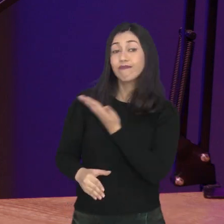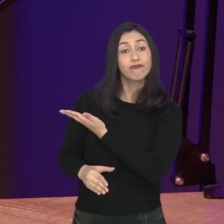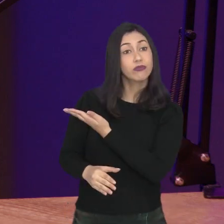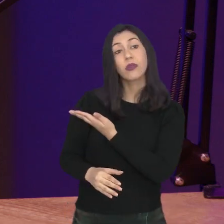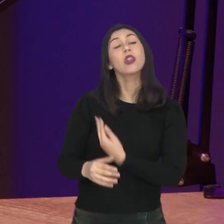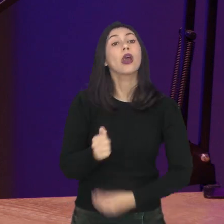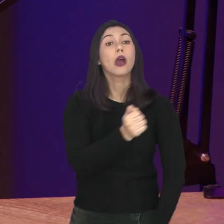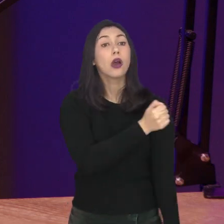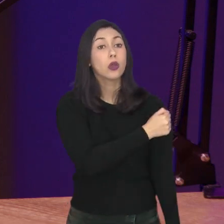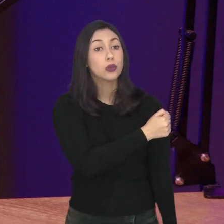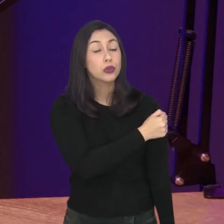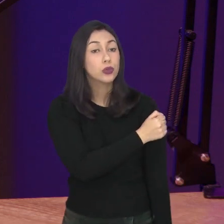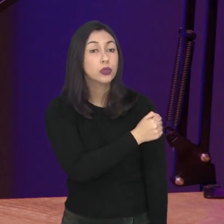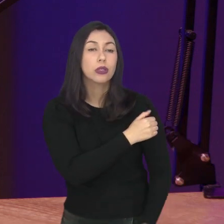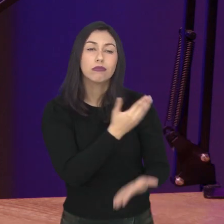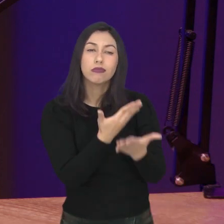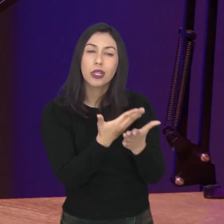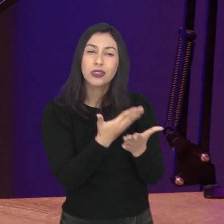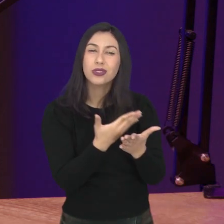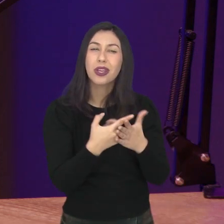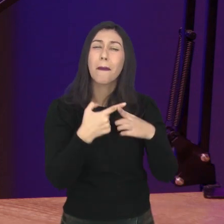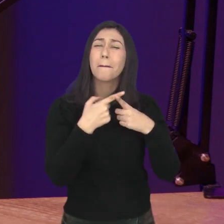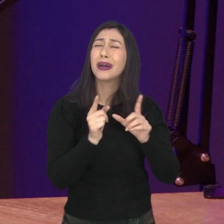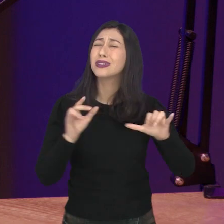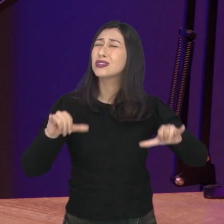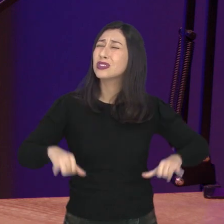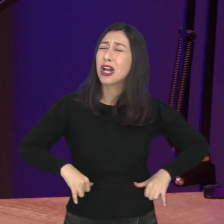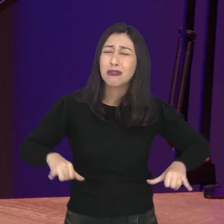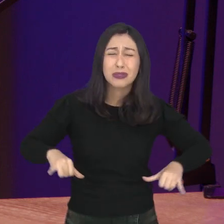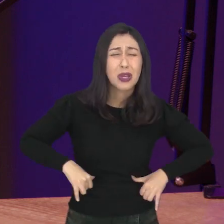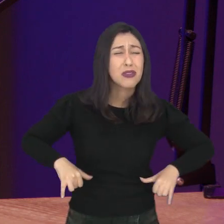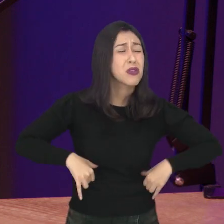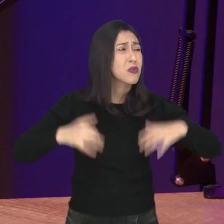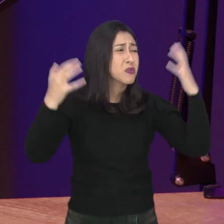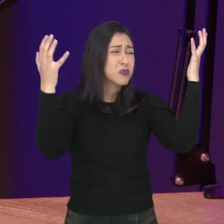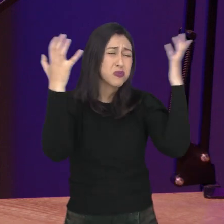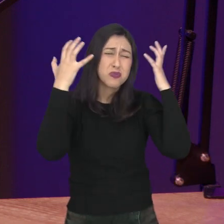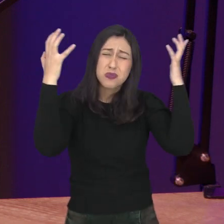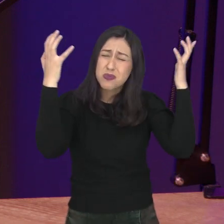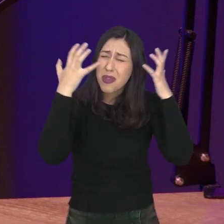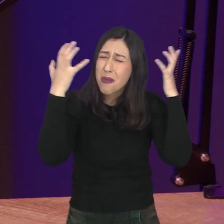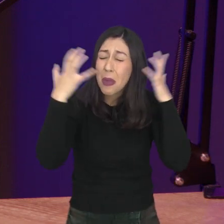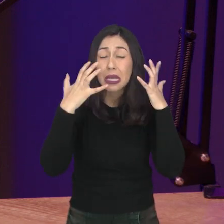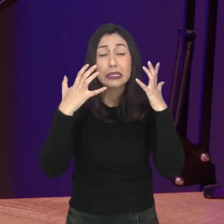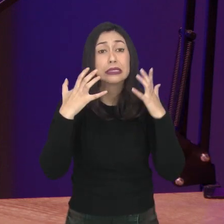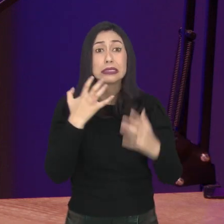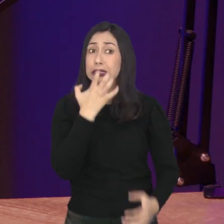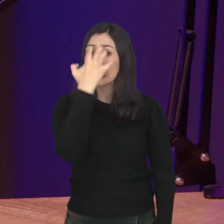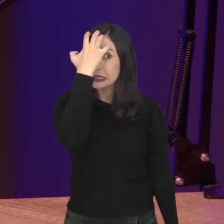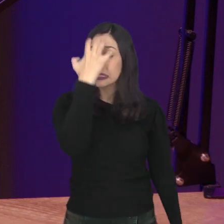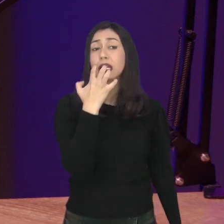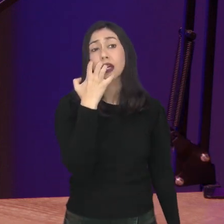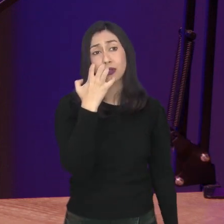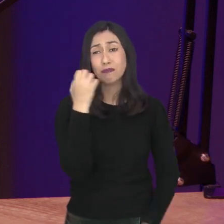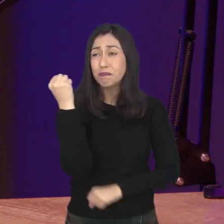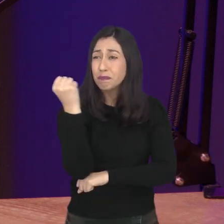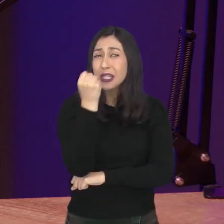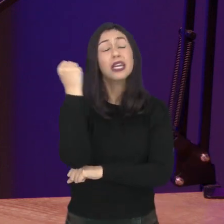uma estudante e ela sofre muito bullying. É um bullying, assim, extremamente grave. Ela